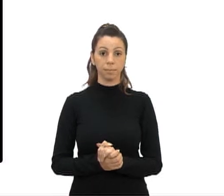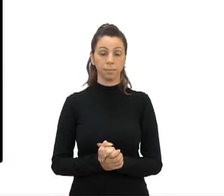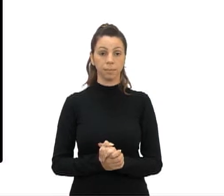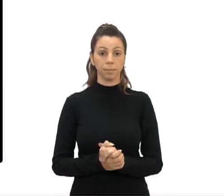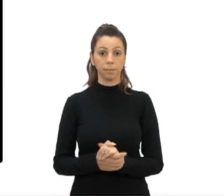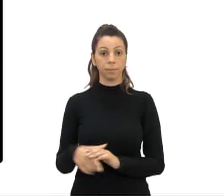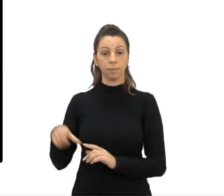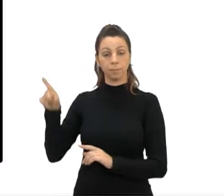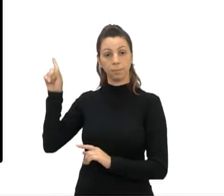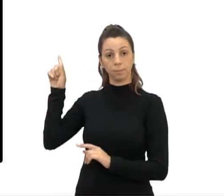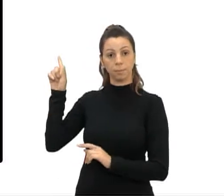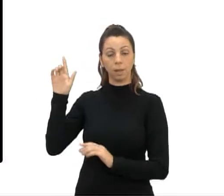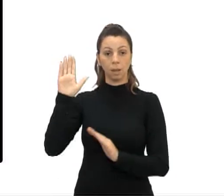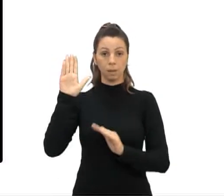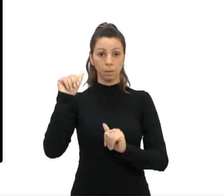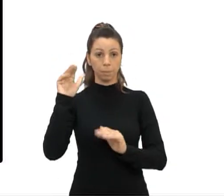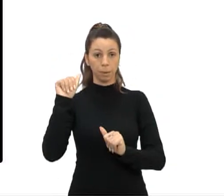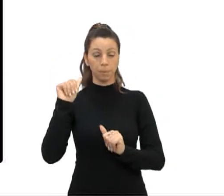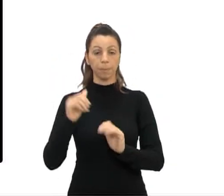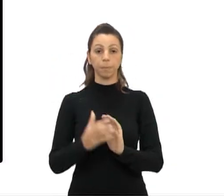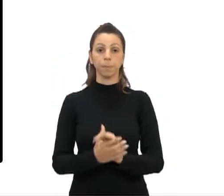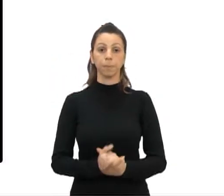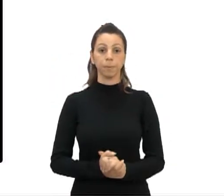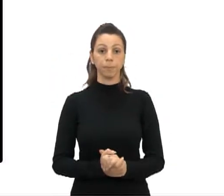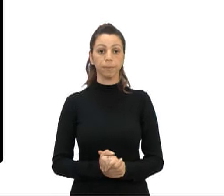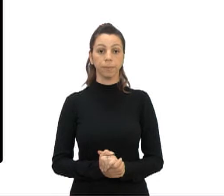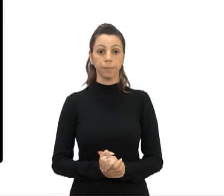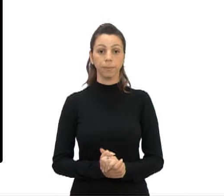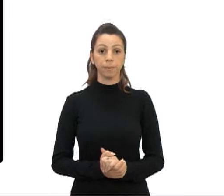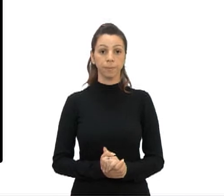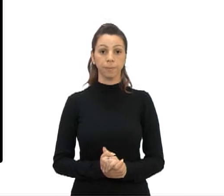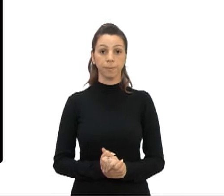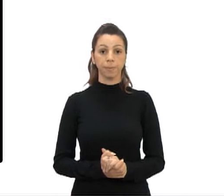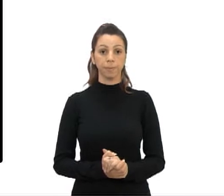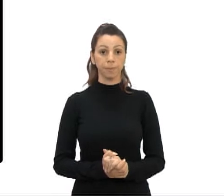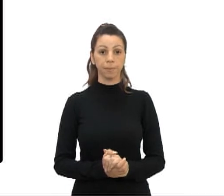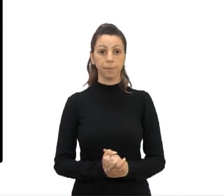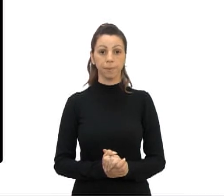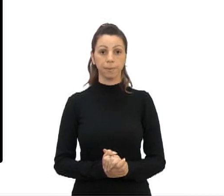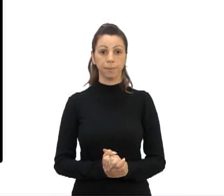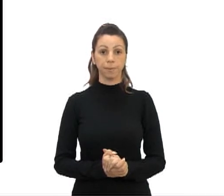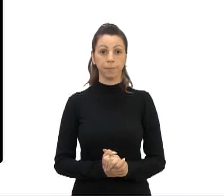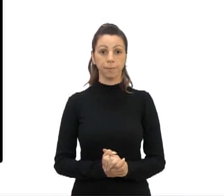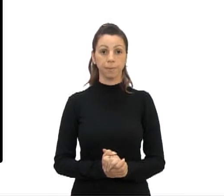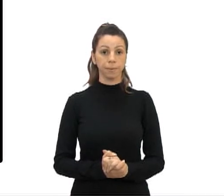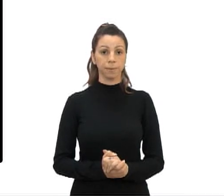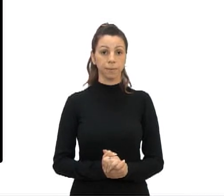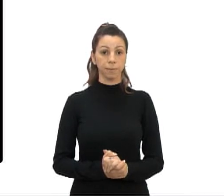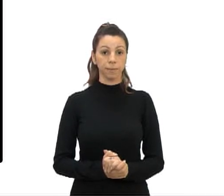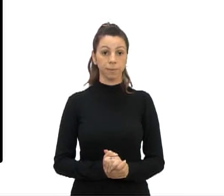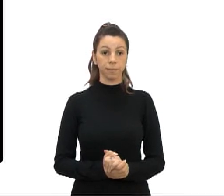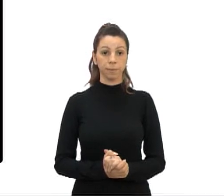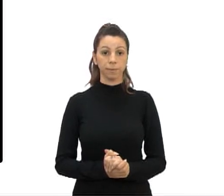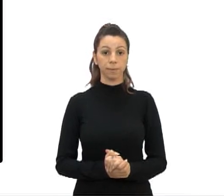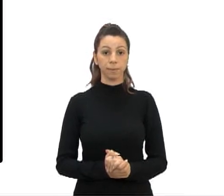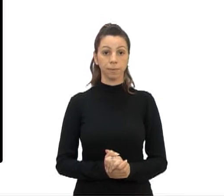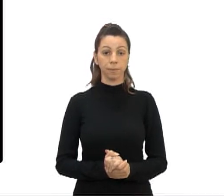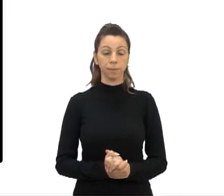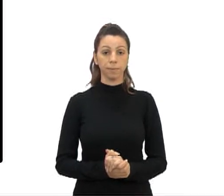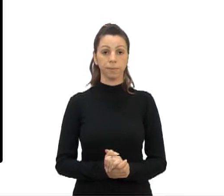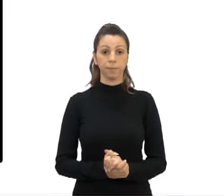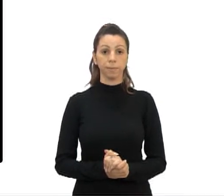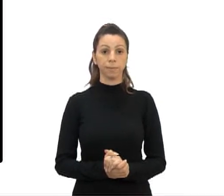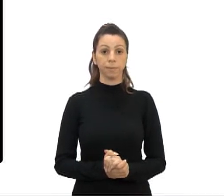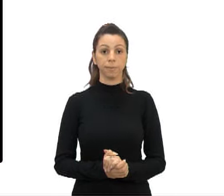abuela. ¿En serio? Entonces ella es una magnífica fotógrafa. La felicito.